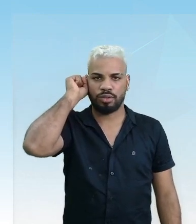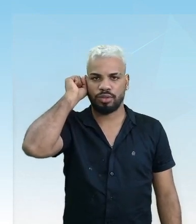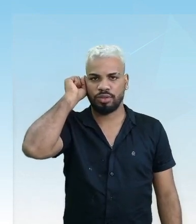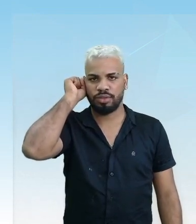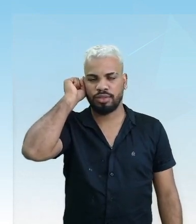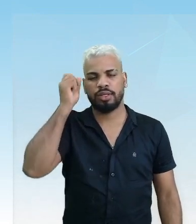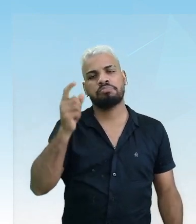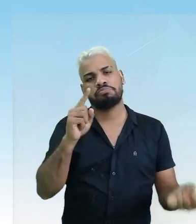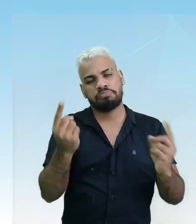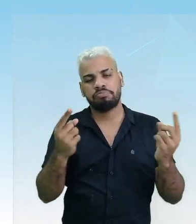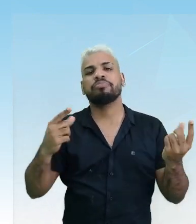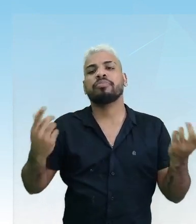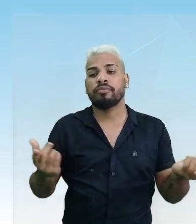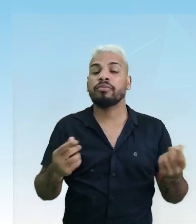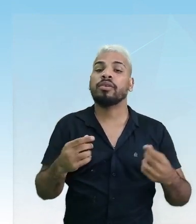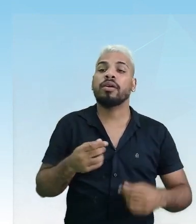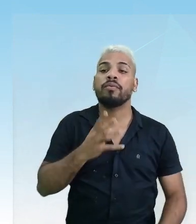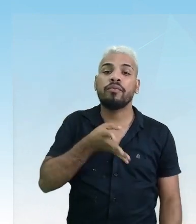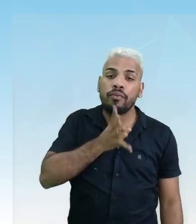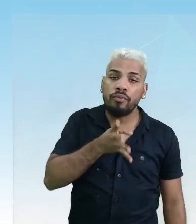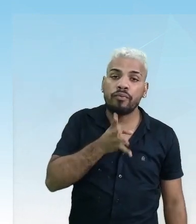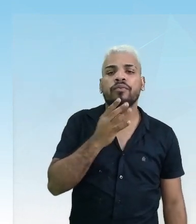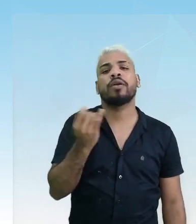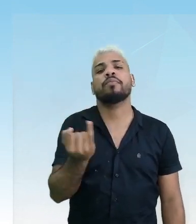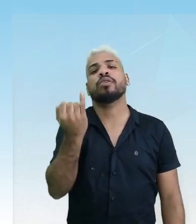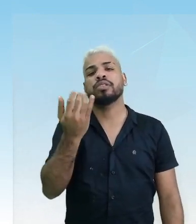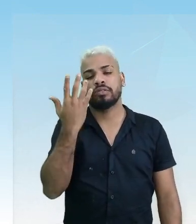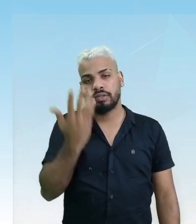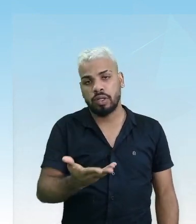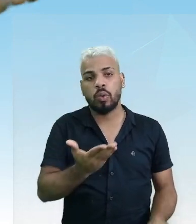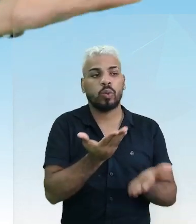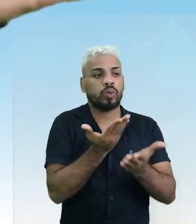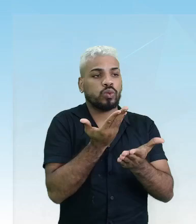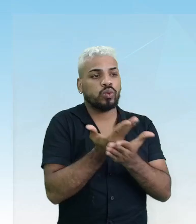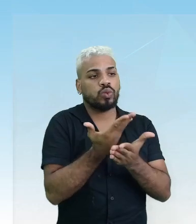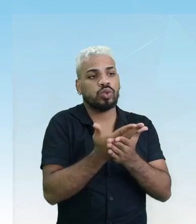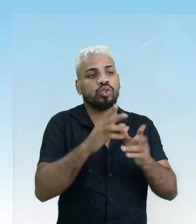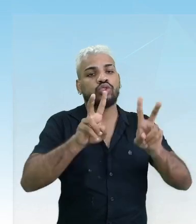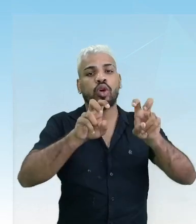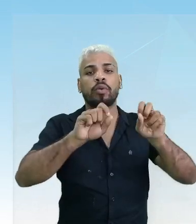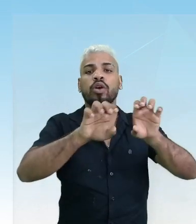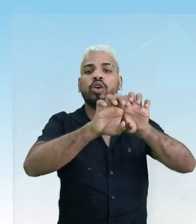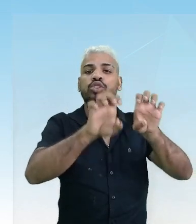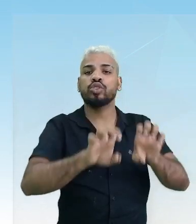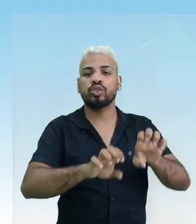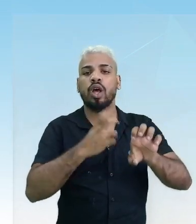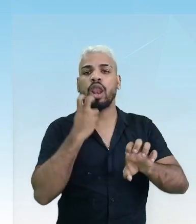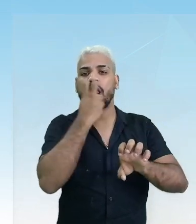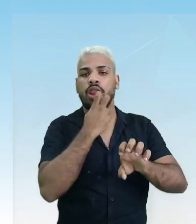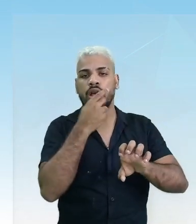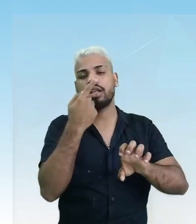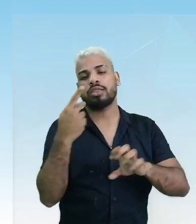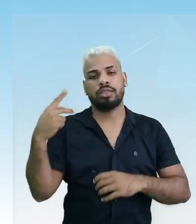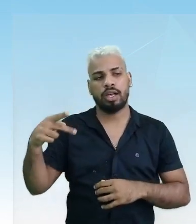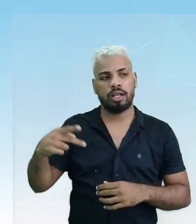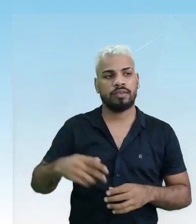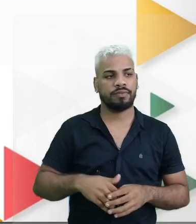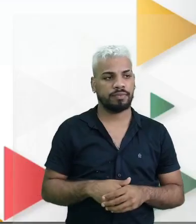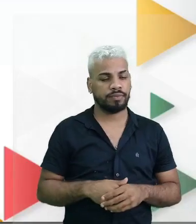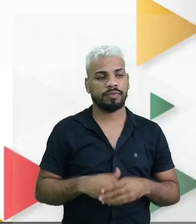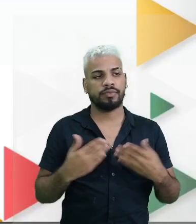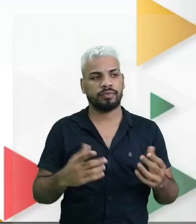lembrar, é importante conhecer o estudo da estrutura oracional. Nesse caso aqui,